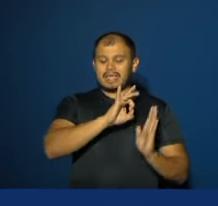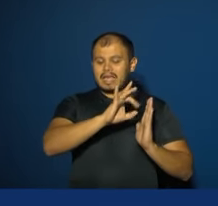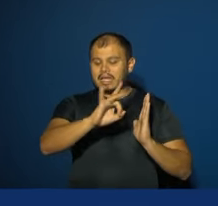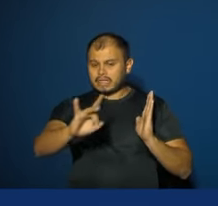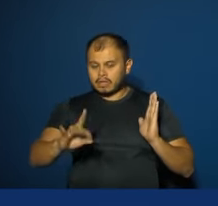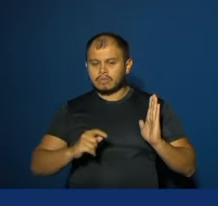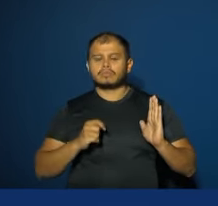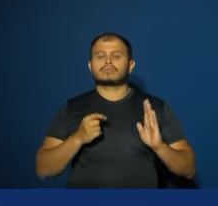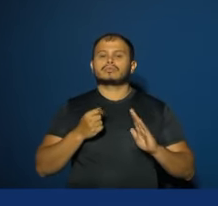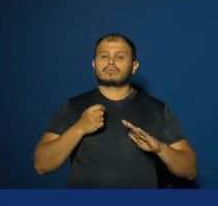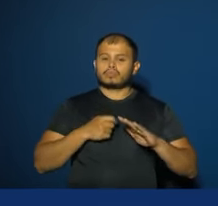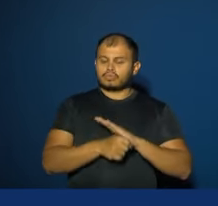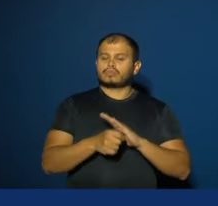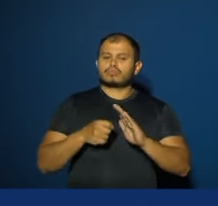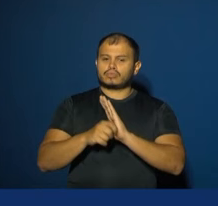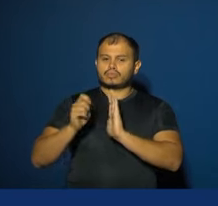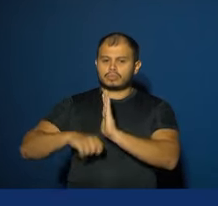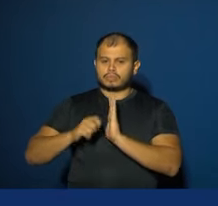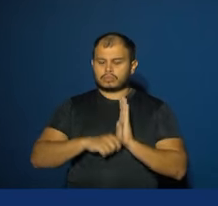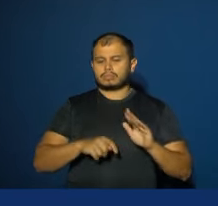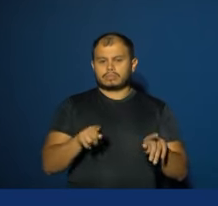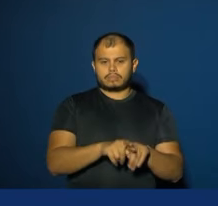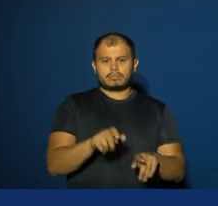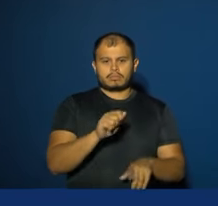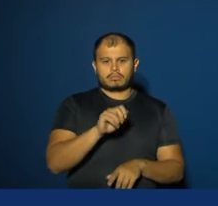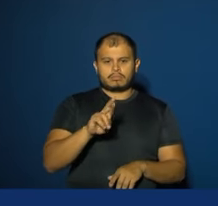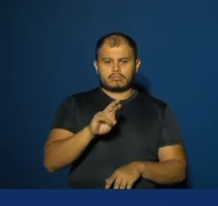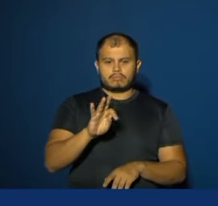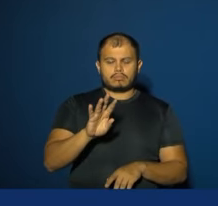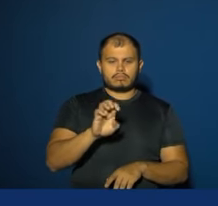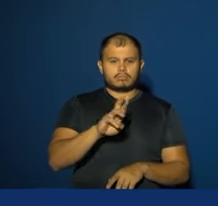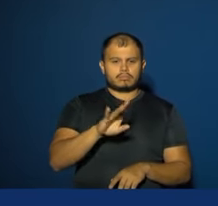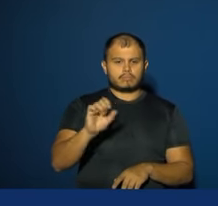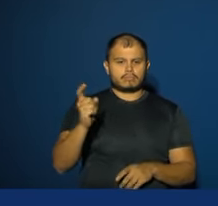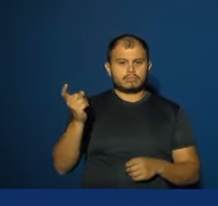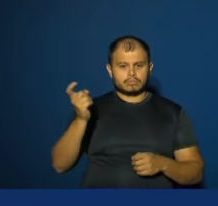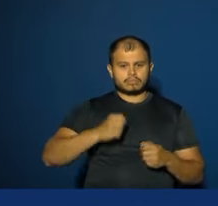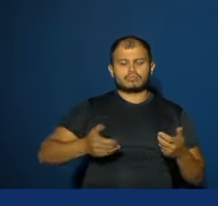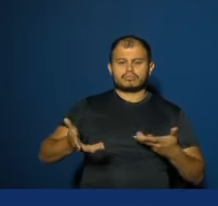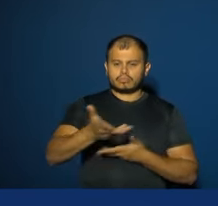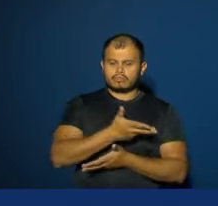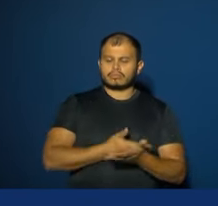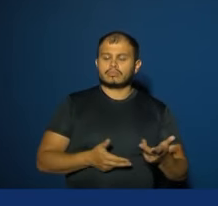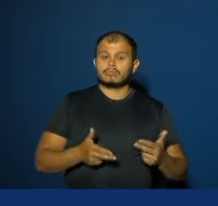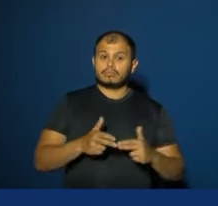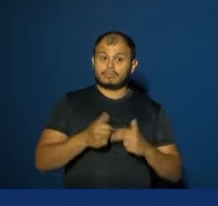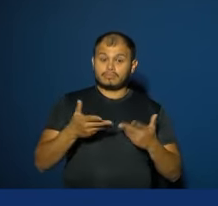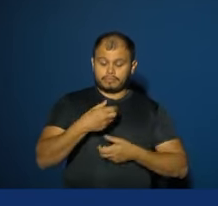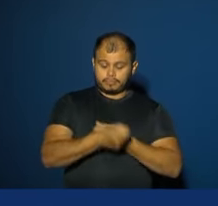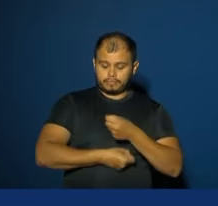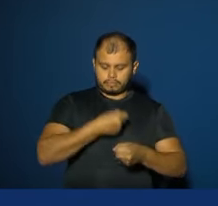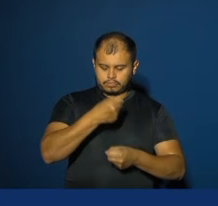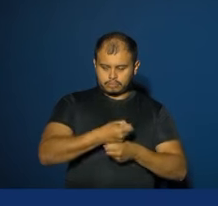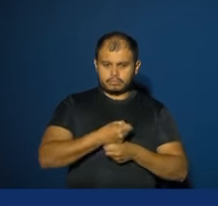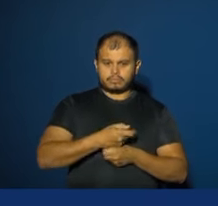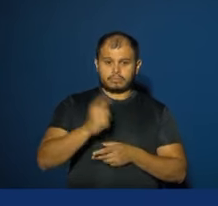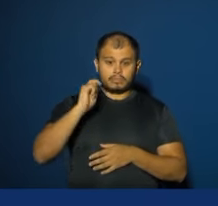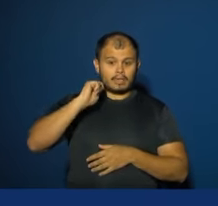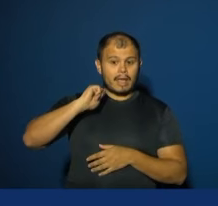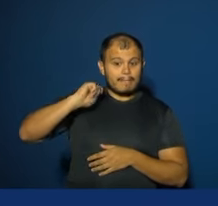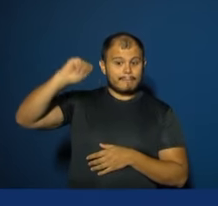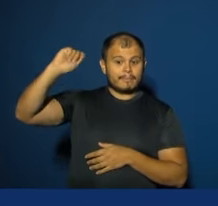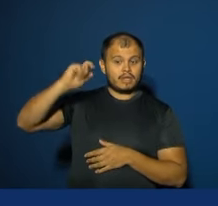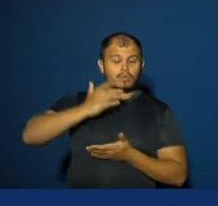contrato e mais a possibilidade de artes retornar ao mercado Então esse ano a partir de abril nós